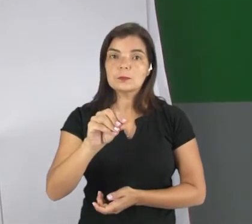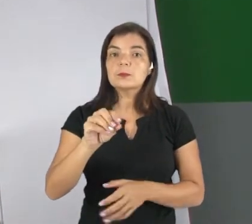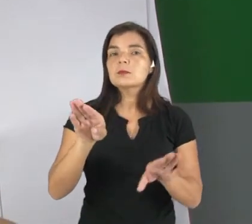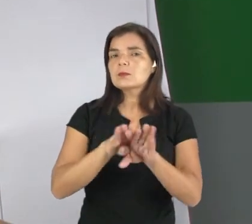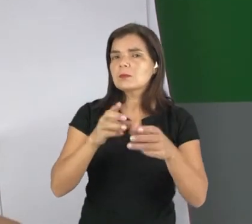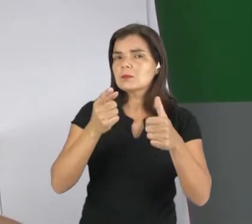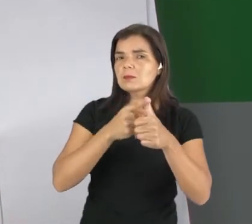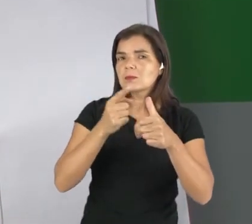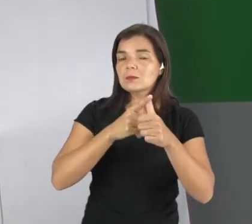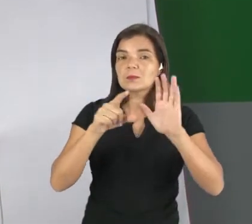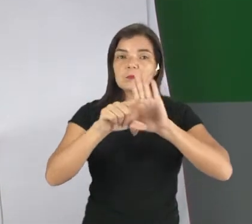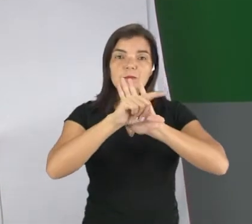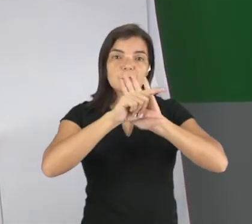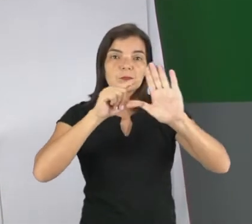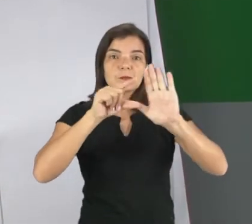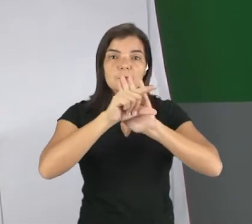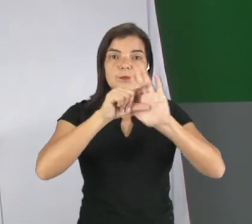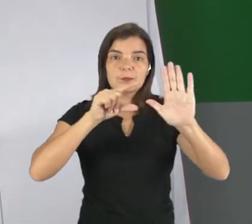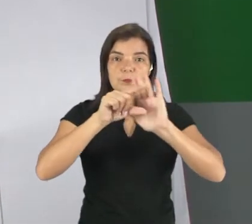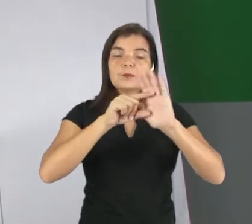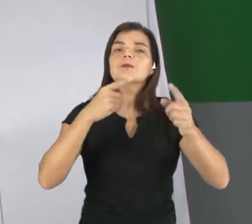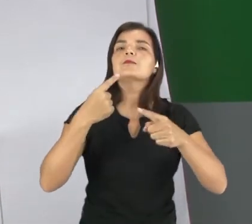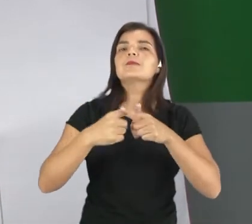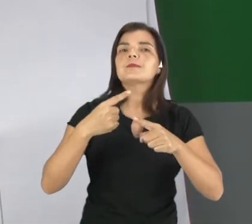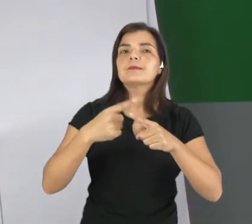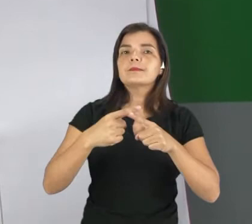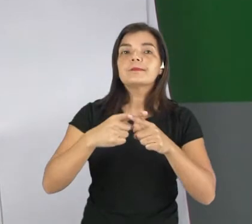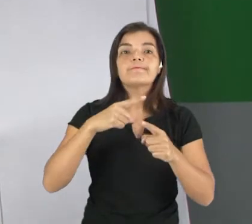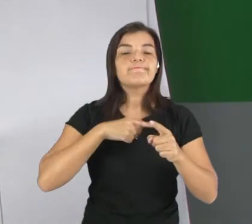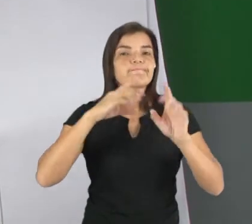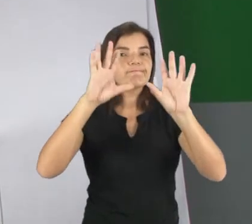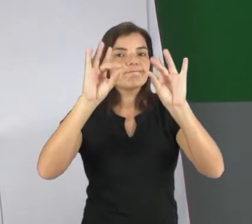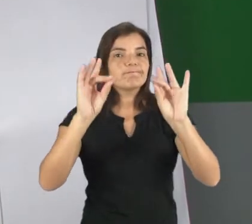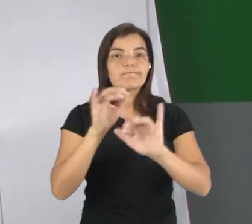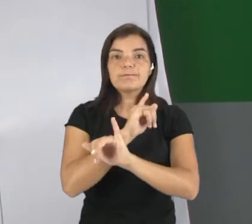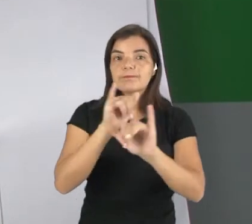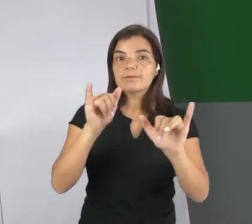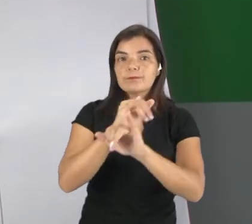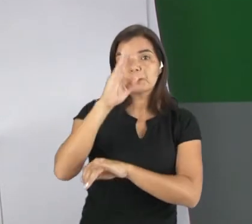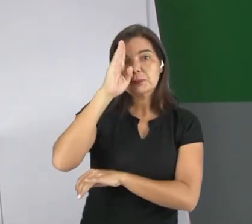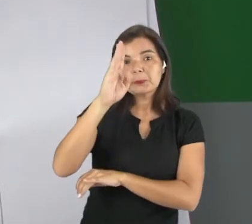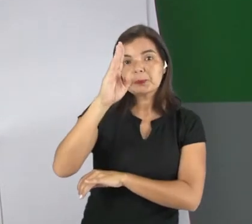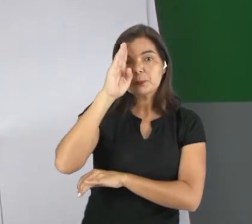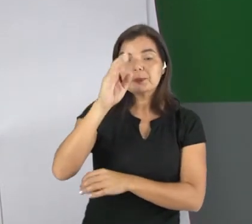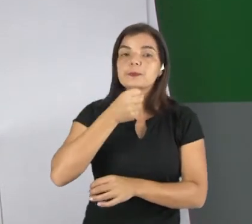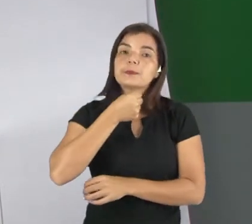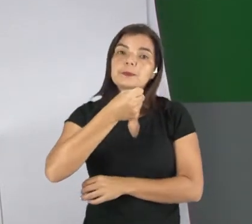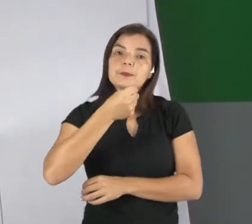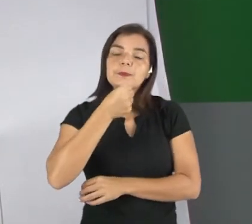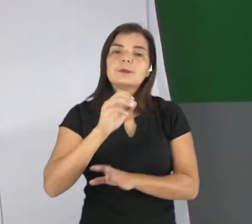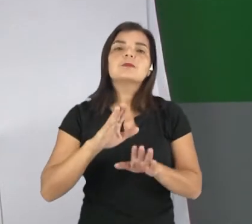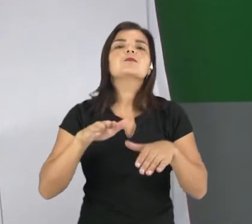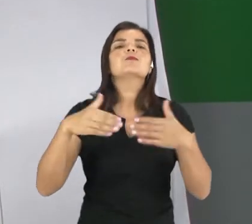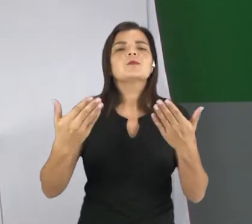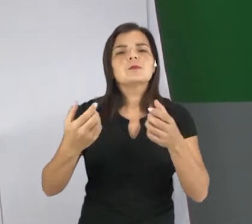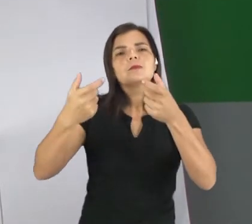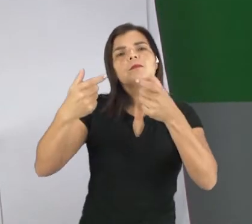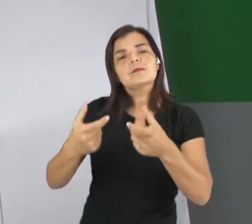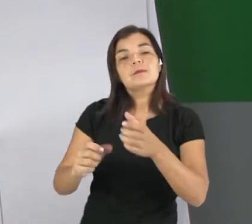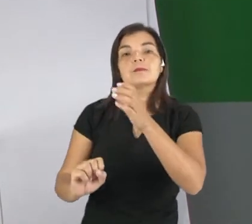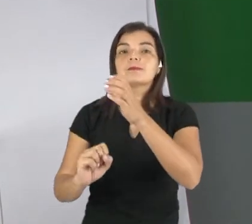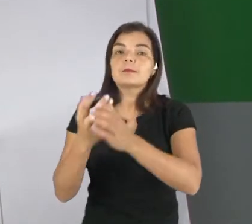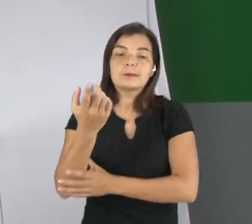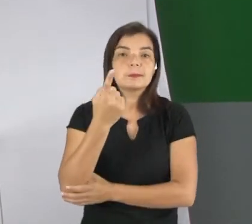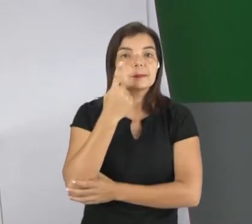parte aqui, esse primeiro parágrafo que a gente chama. Por quê? Aqui tem os dados principais da reportagem. Quando, onde aconteceu, ó, se a